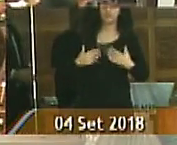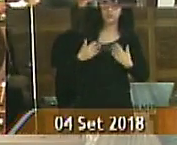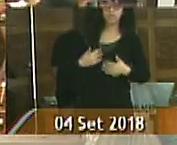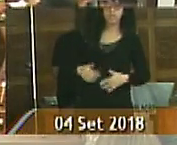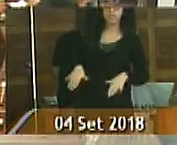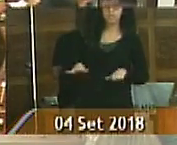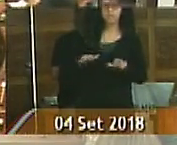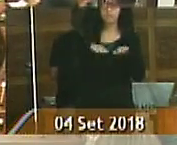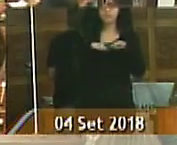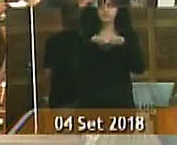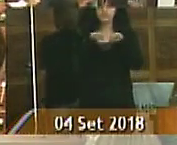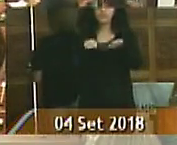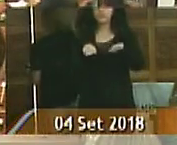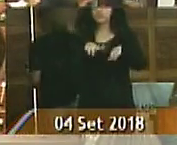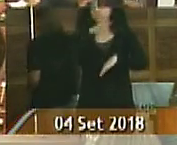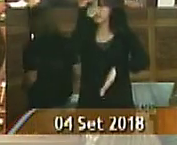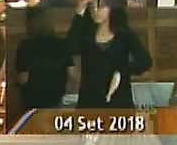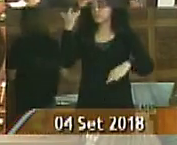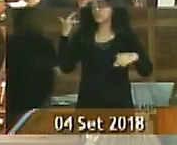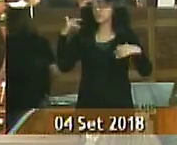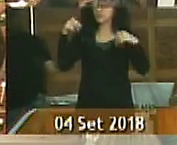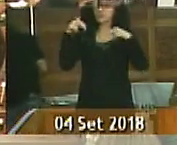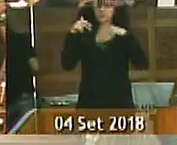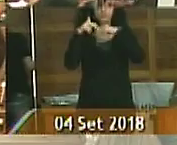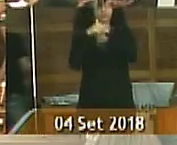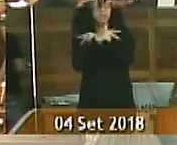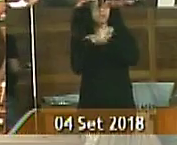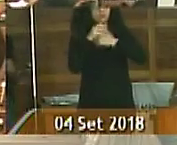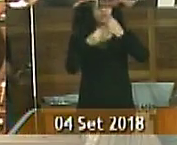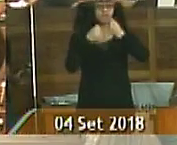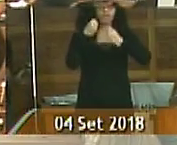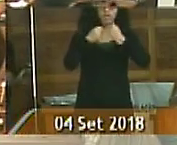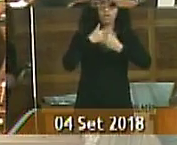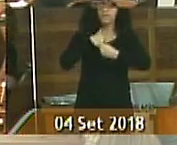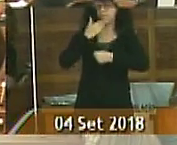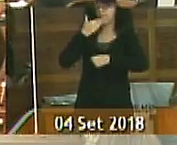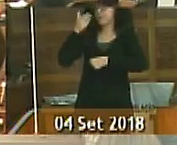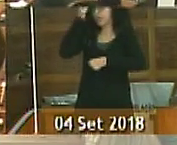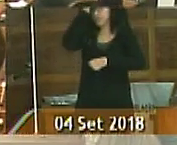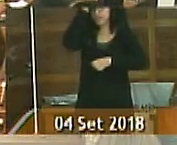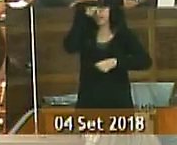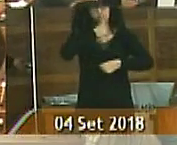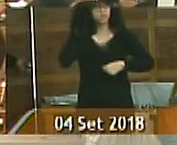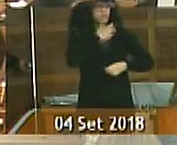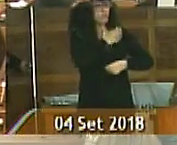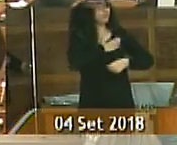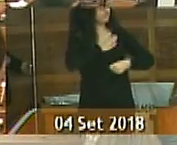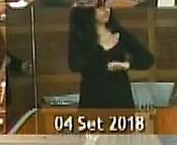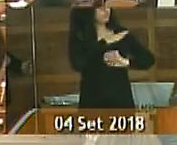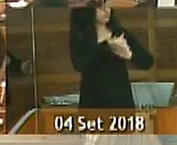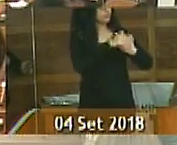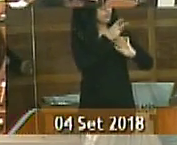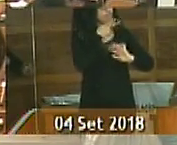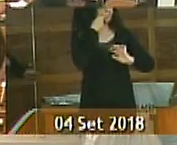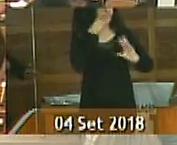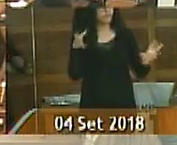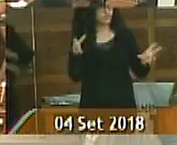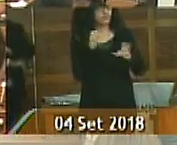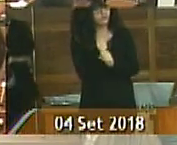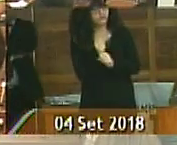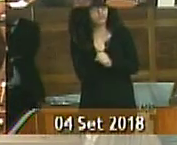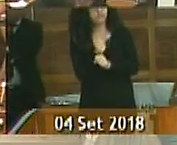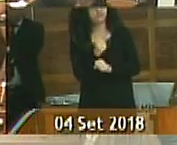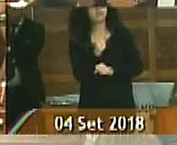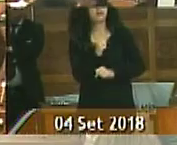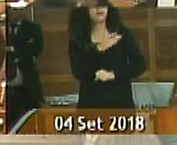aos pedestres, né, aos condutores de veículos. Eu vou fazer essa indicação e eu gostaria que os vereadores também somassem comigo, porque eu